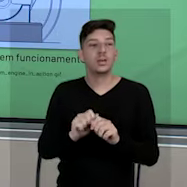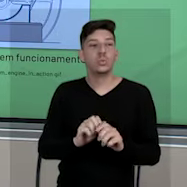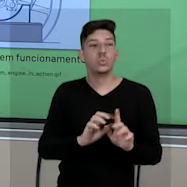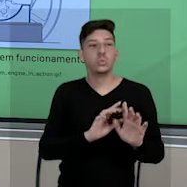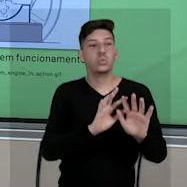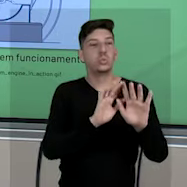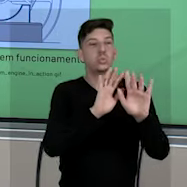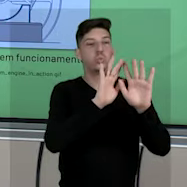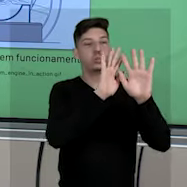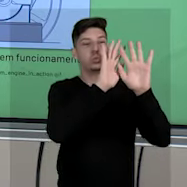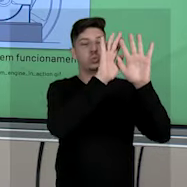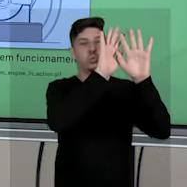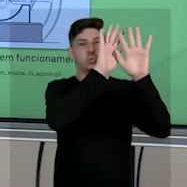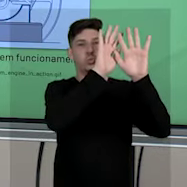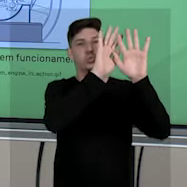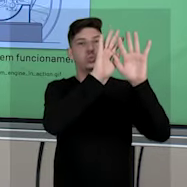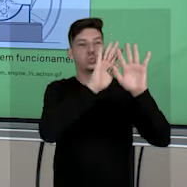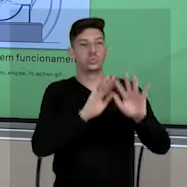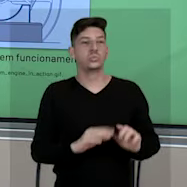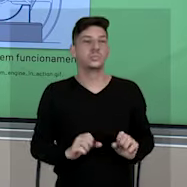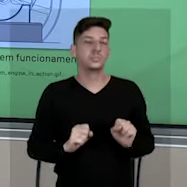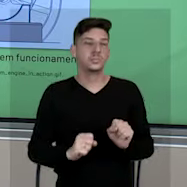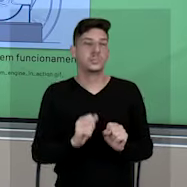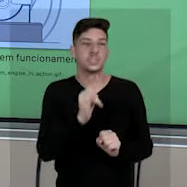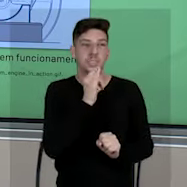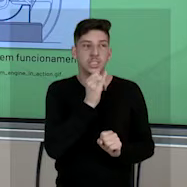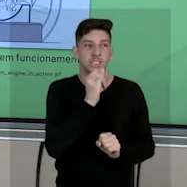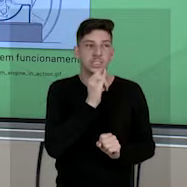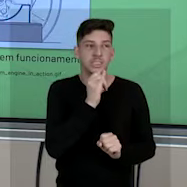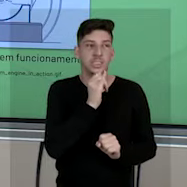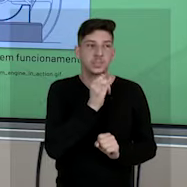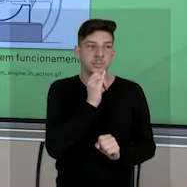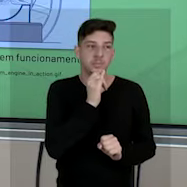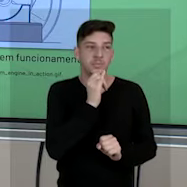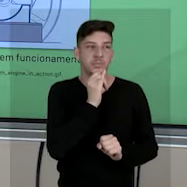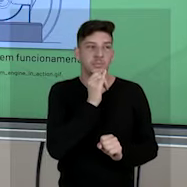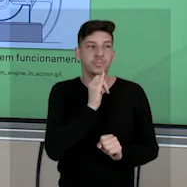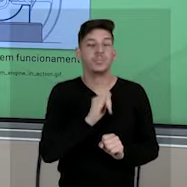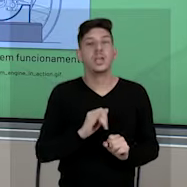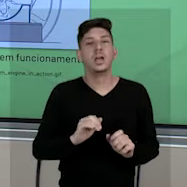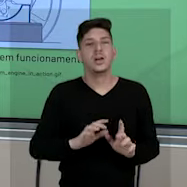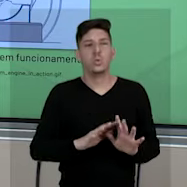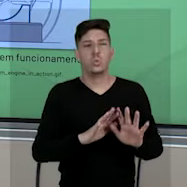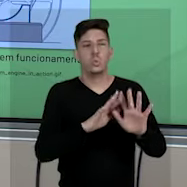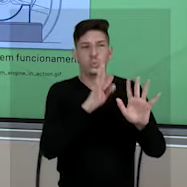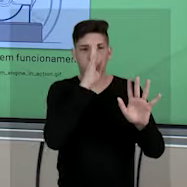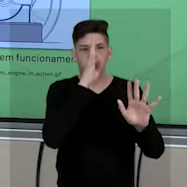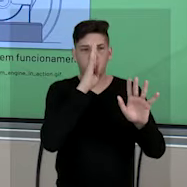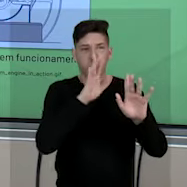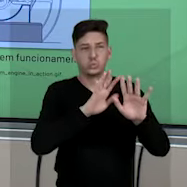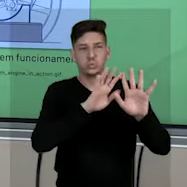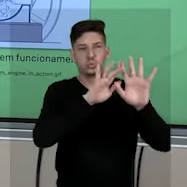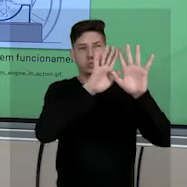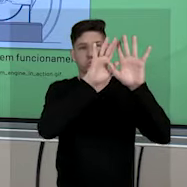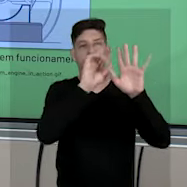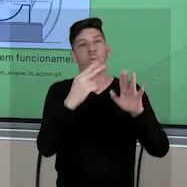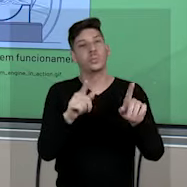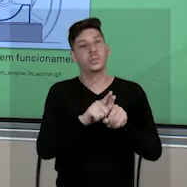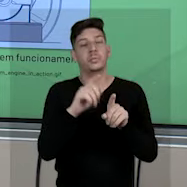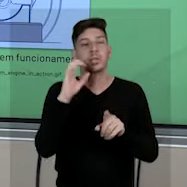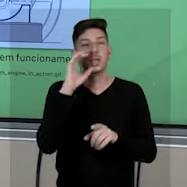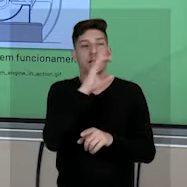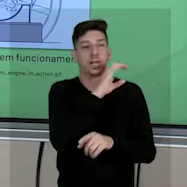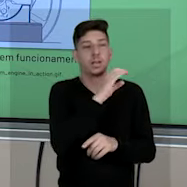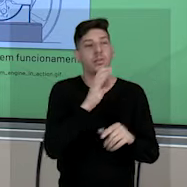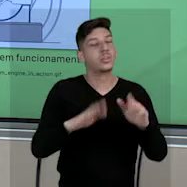liberando ali, ou no caso aqui, né, seria um excesso de vapor que é liberado, ou o próprio calor que é perdido, depende